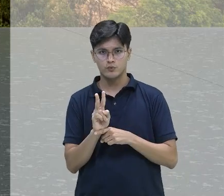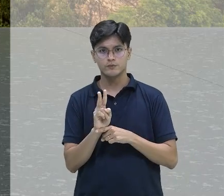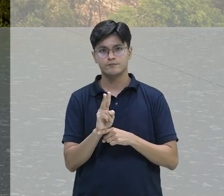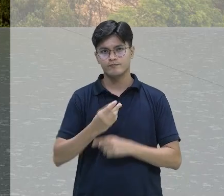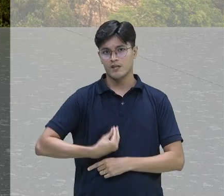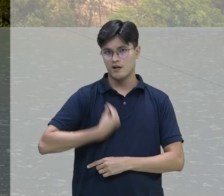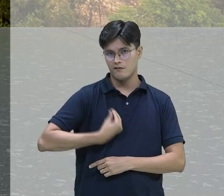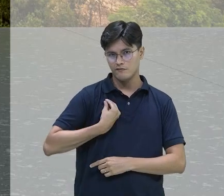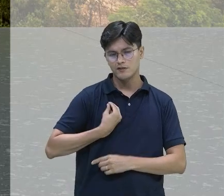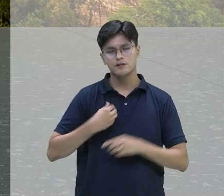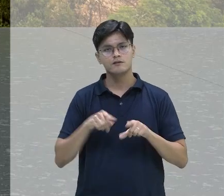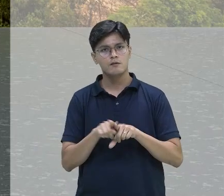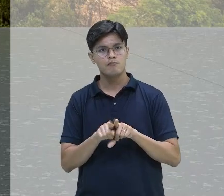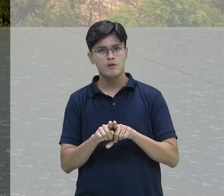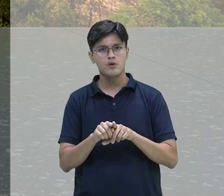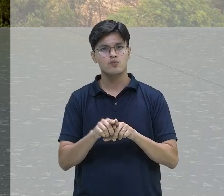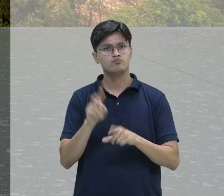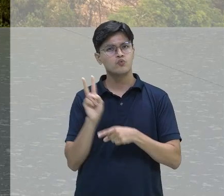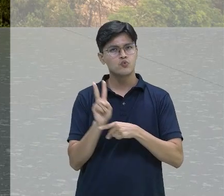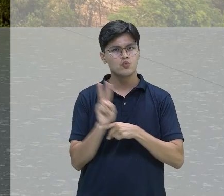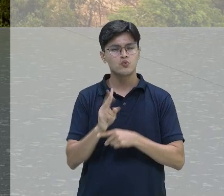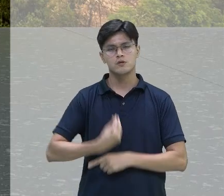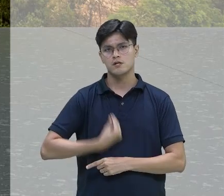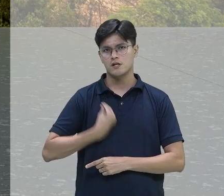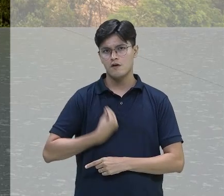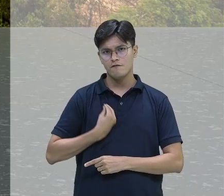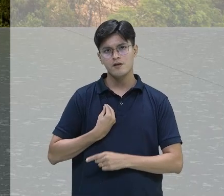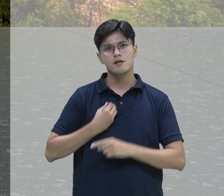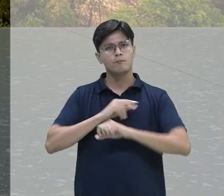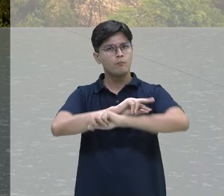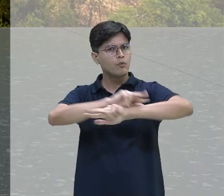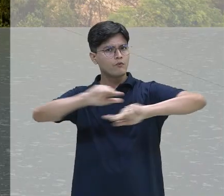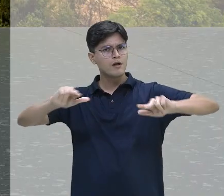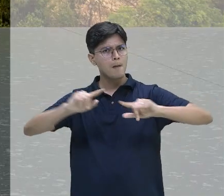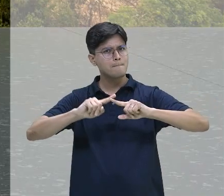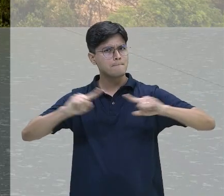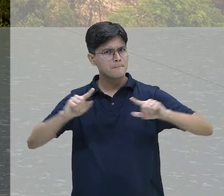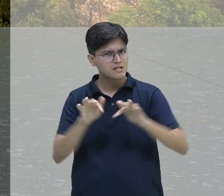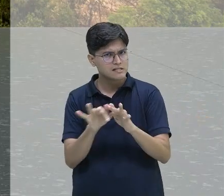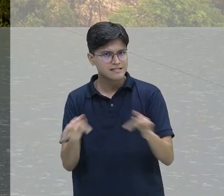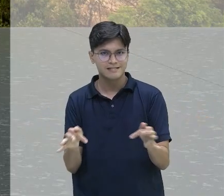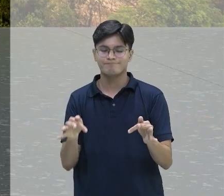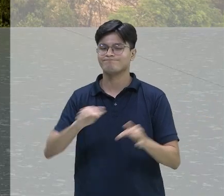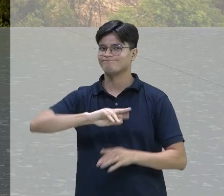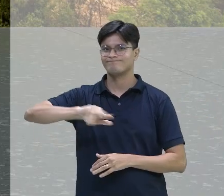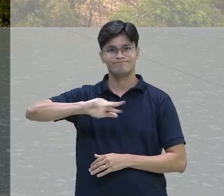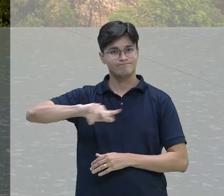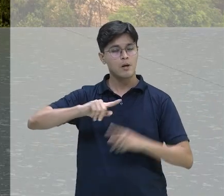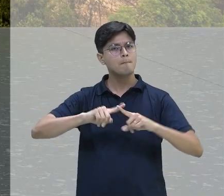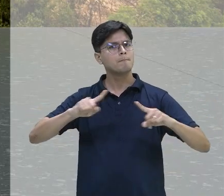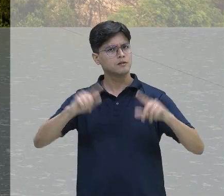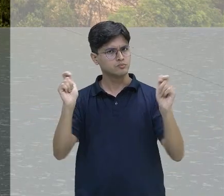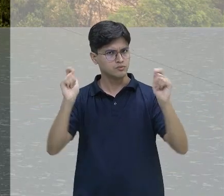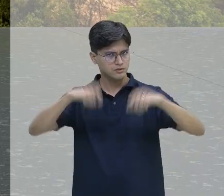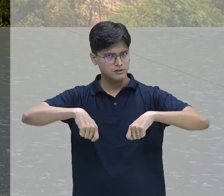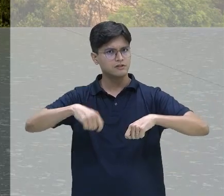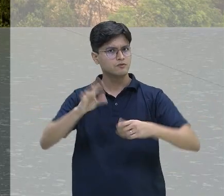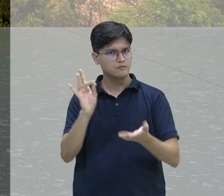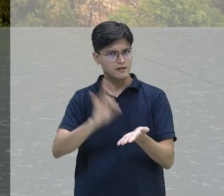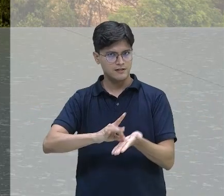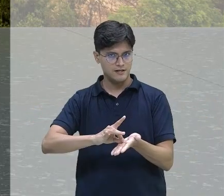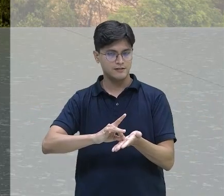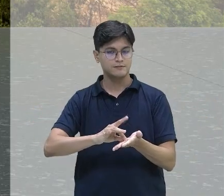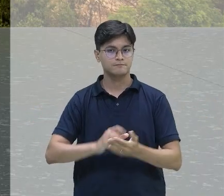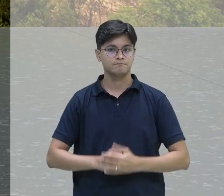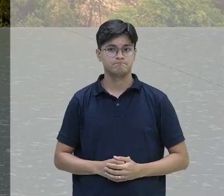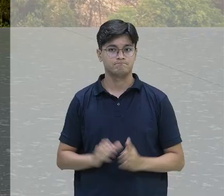biodiversidade. E isso não é uma tarefa simples, professor Paulo. Não. Não é tarefa simples, meus queridos alunos, mas ela é possível, tá bom?